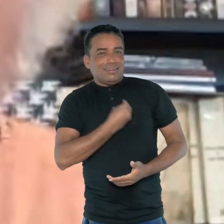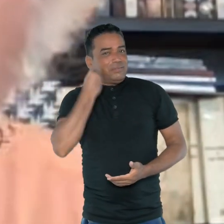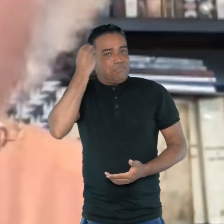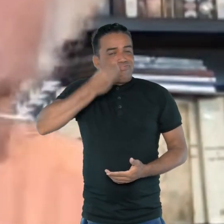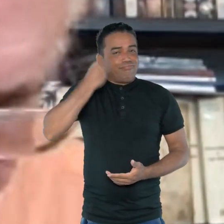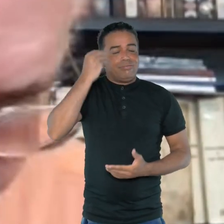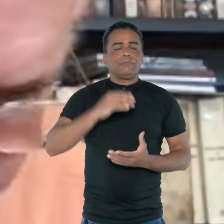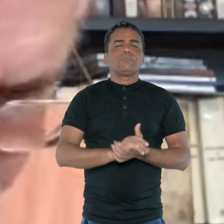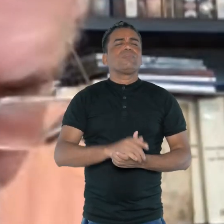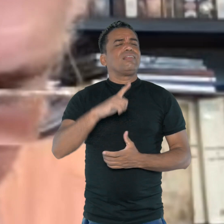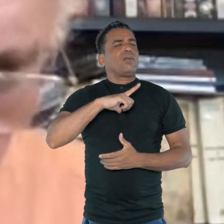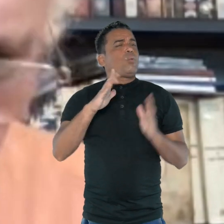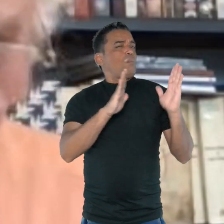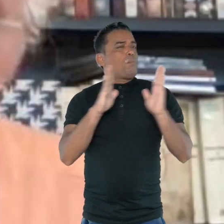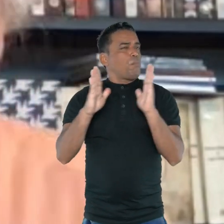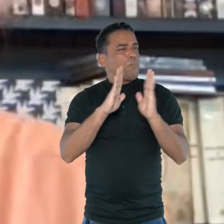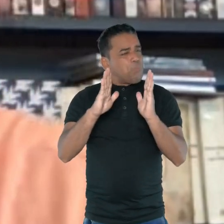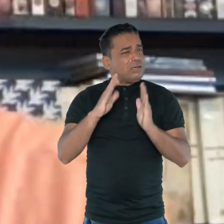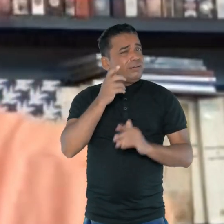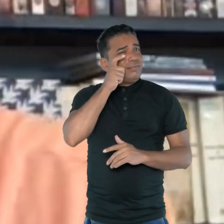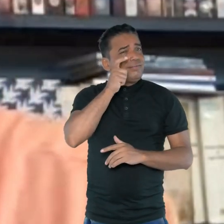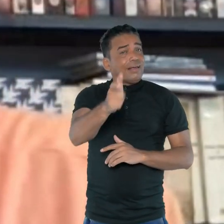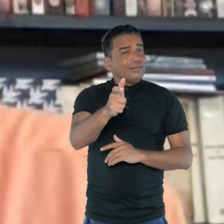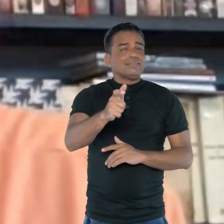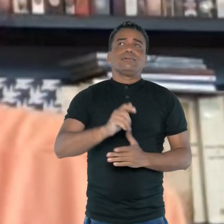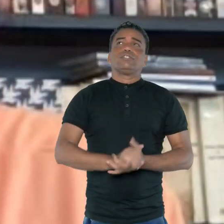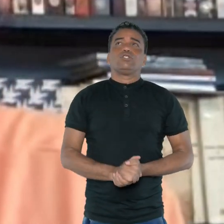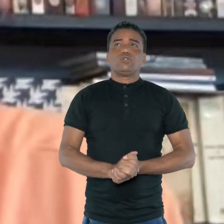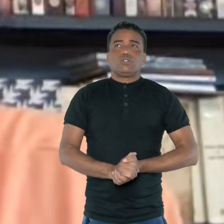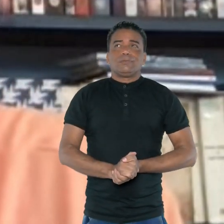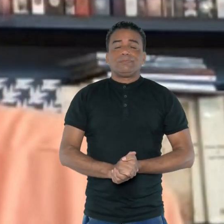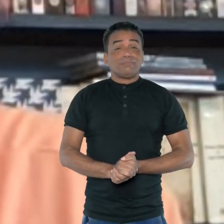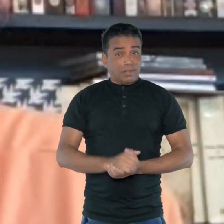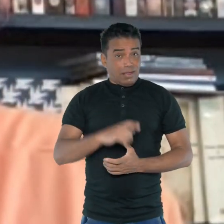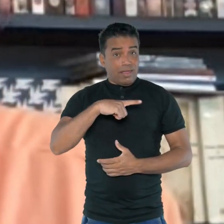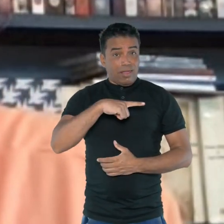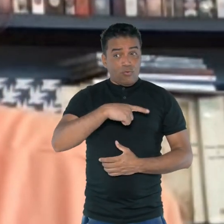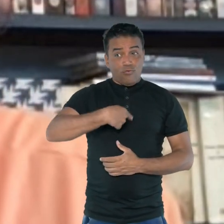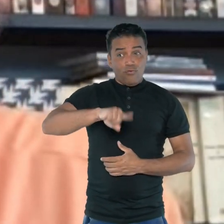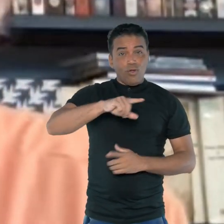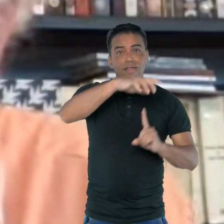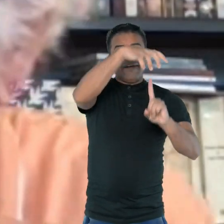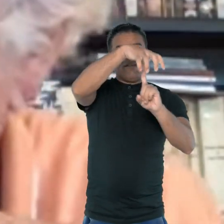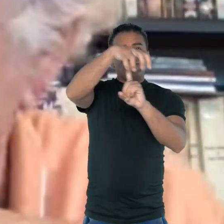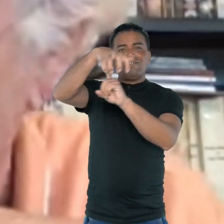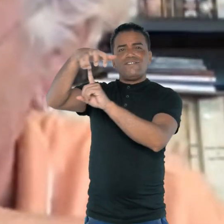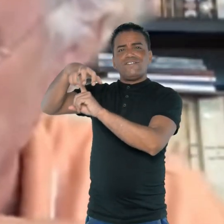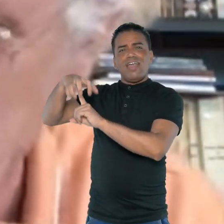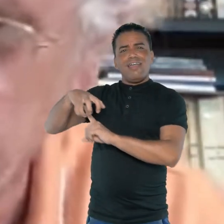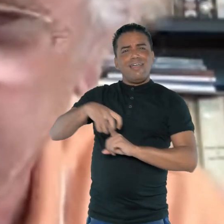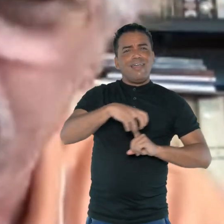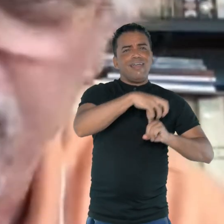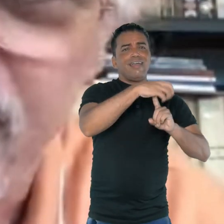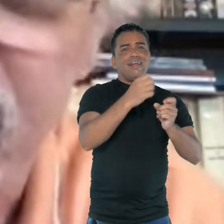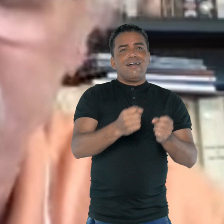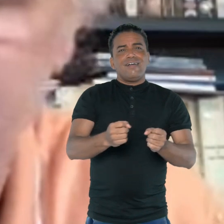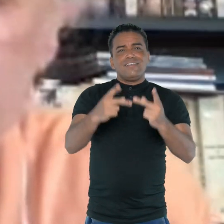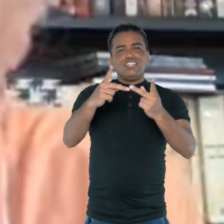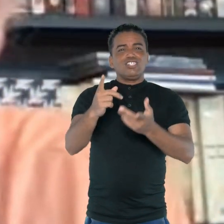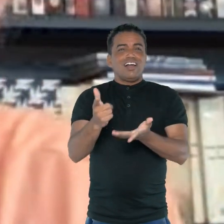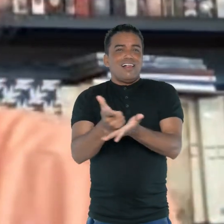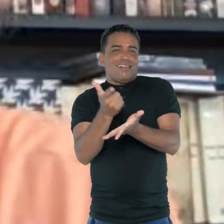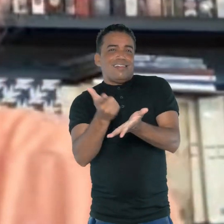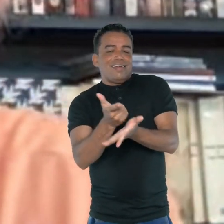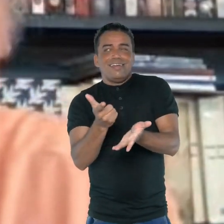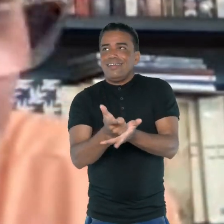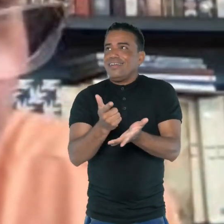muito interessante, foi aí que eu estava numa feira de livro, um autor com um livro que estava fazendo